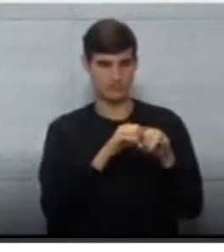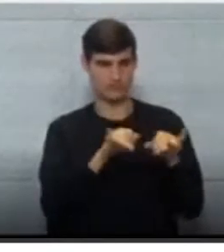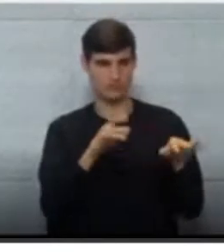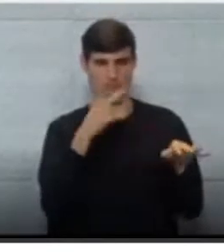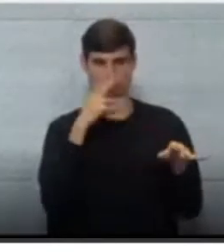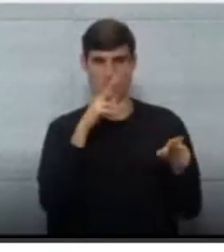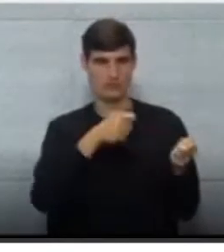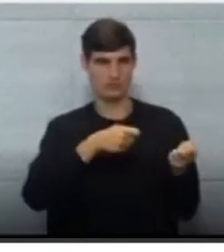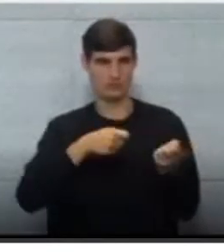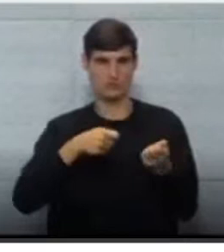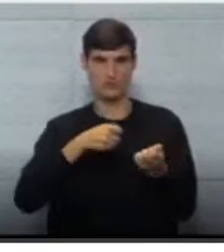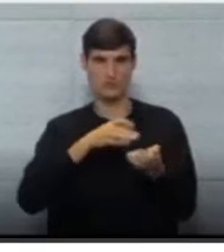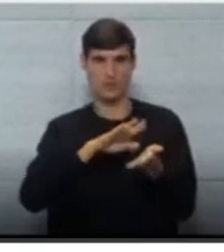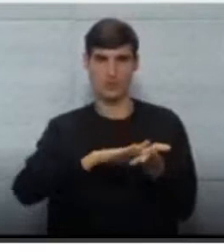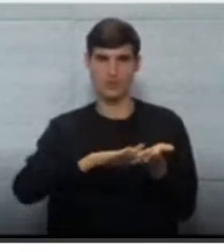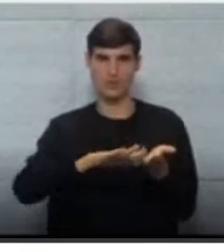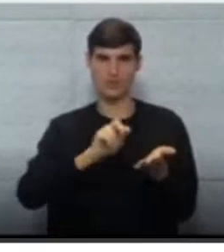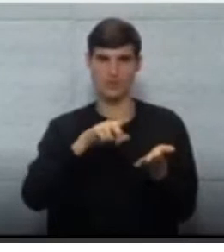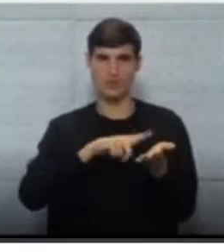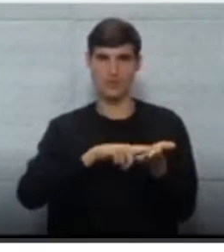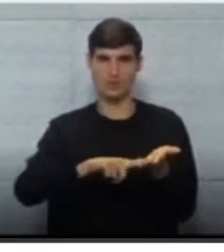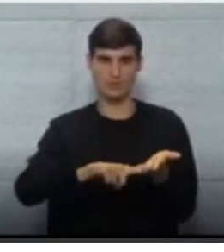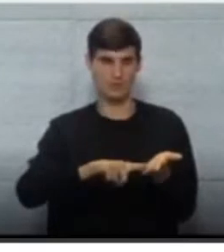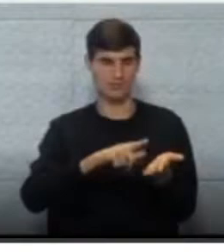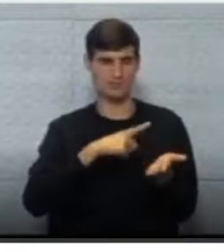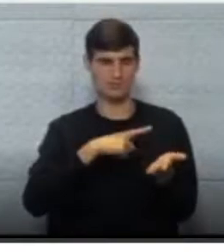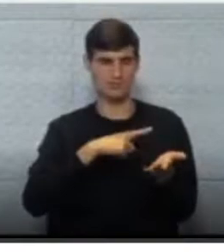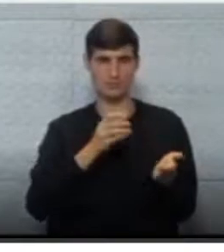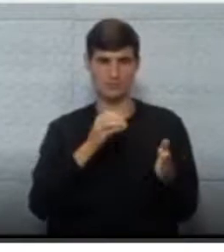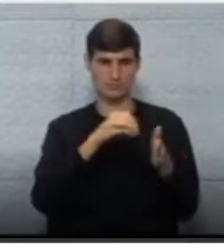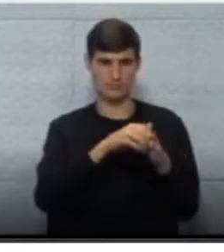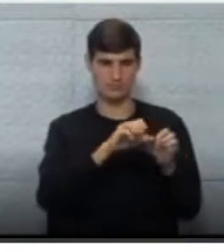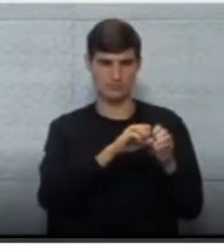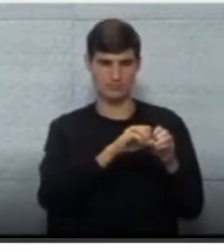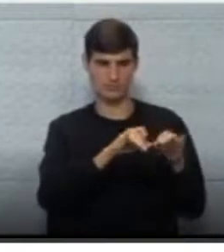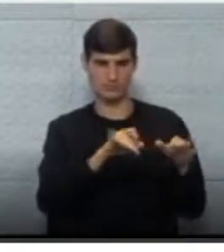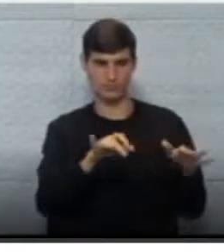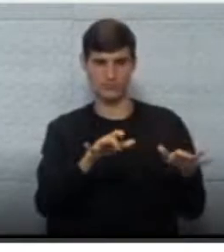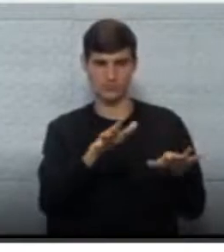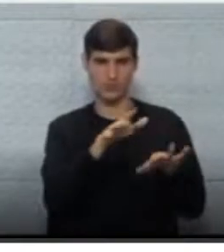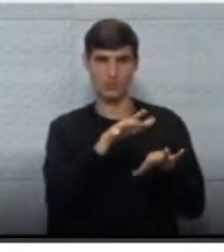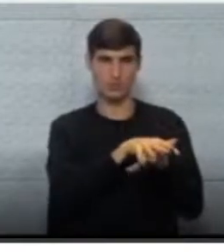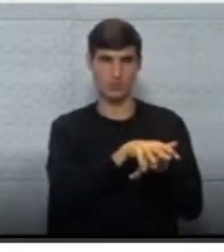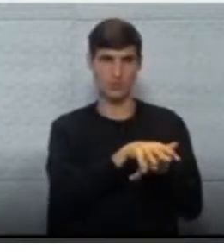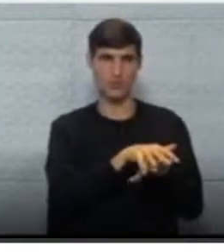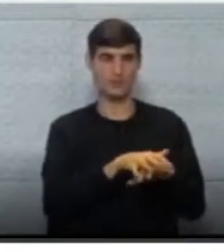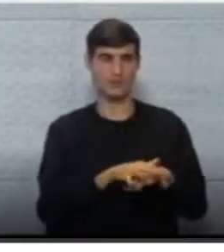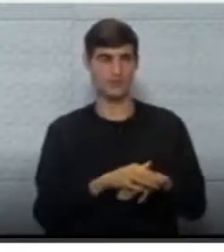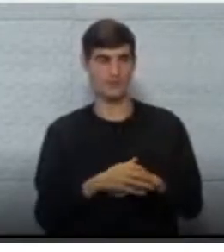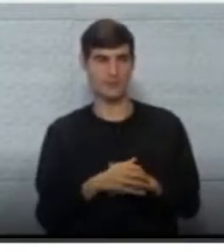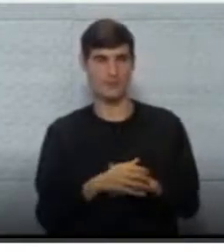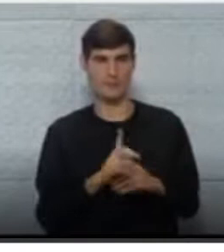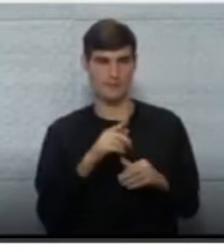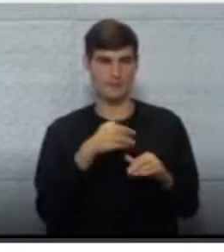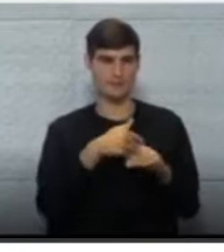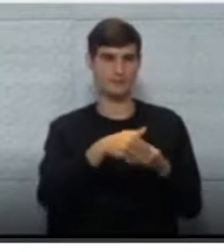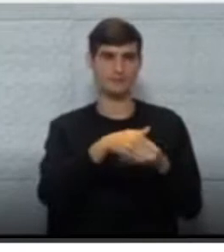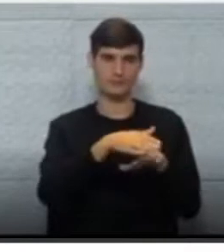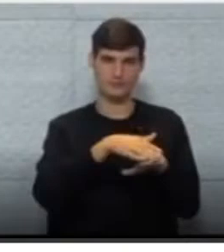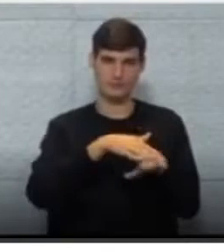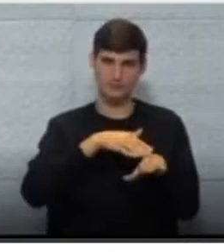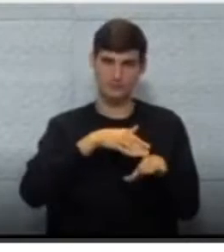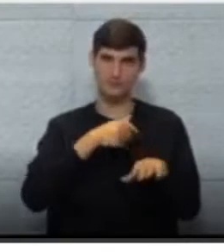rodo. Com a alça de Drygalski, a gente faz um espalhamento desse material, estamos espalhando para frente e para